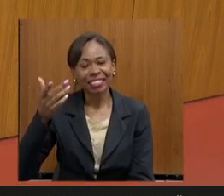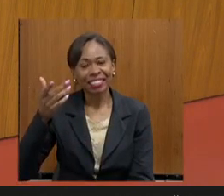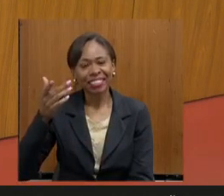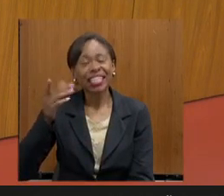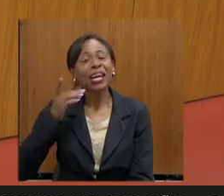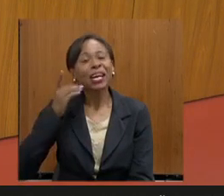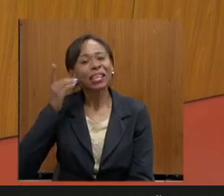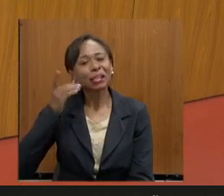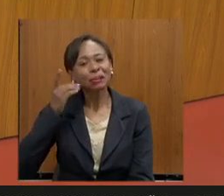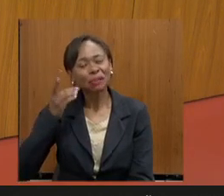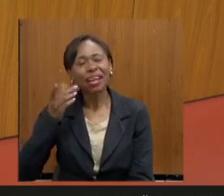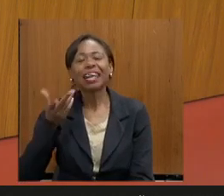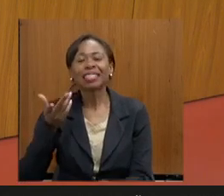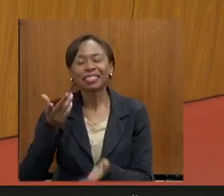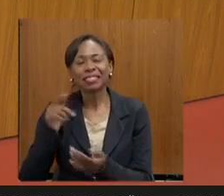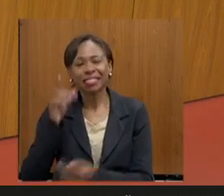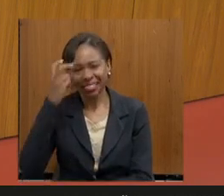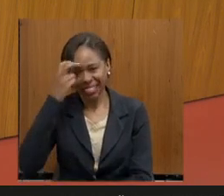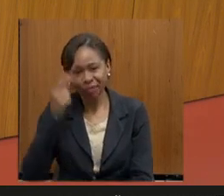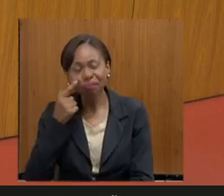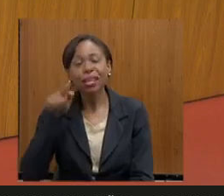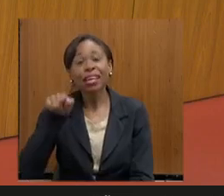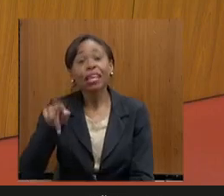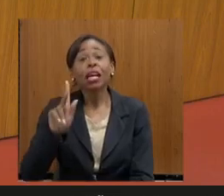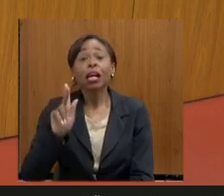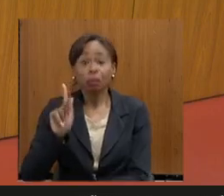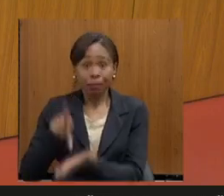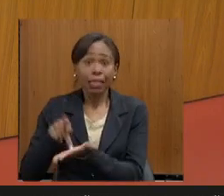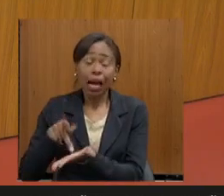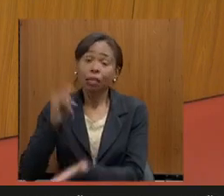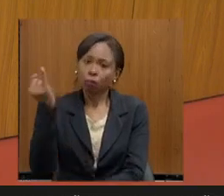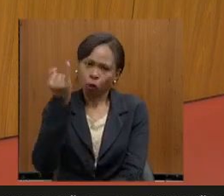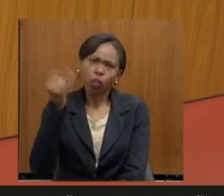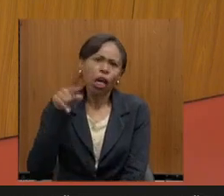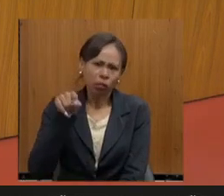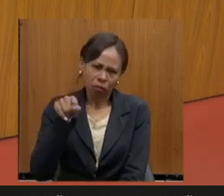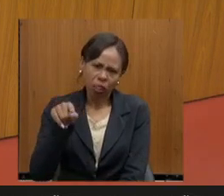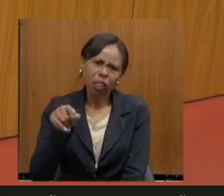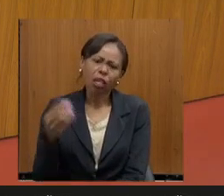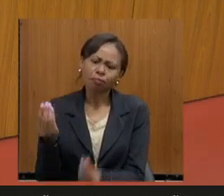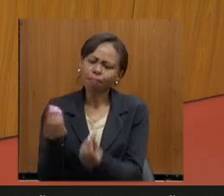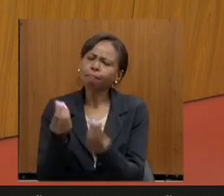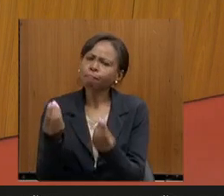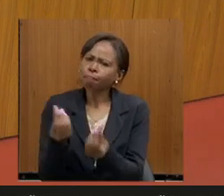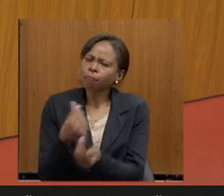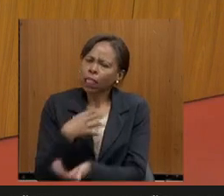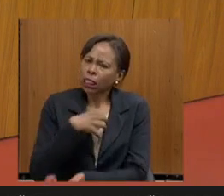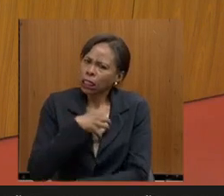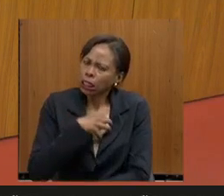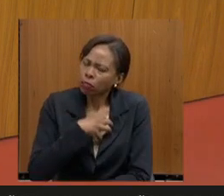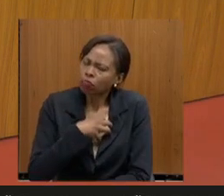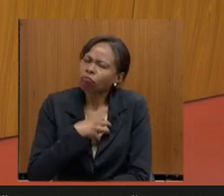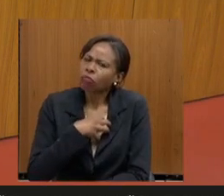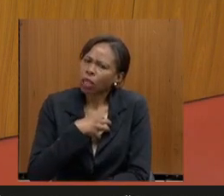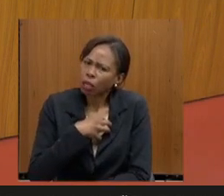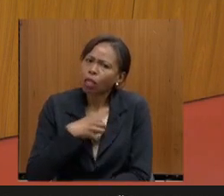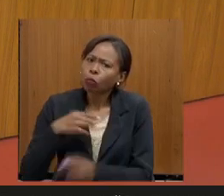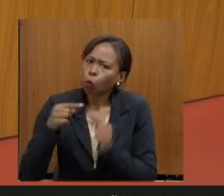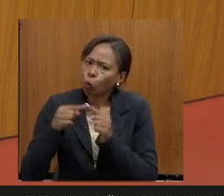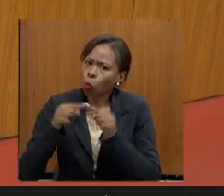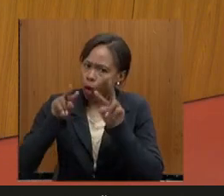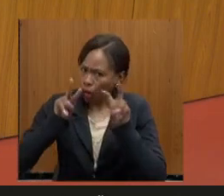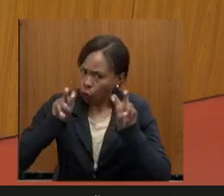eu acho muito importante quando a gente vê um deputado sensível ao assunto tão importante que a